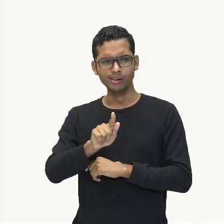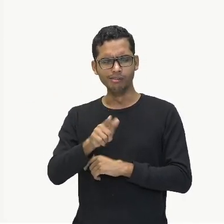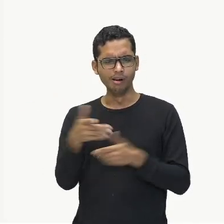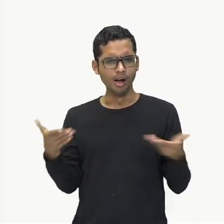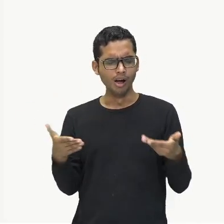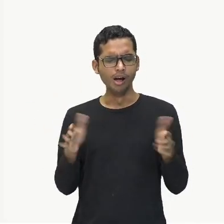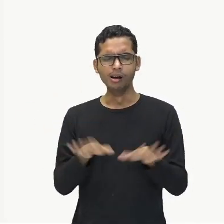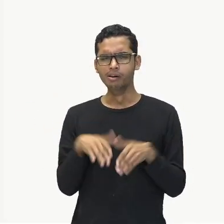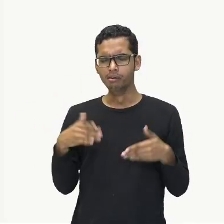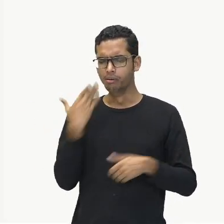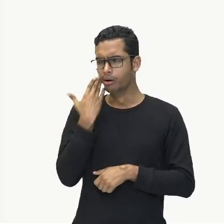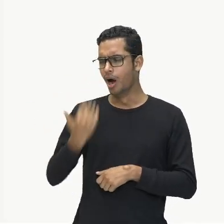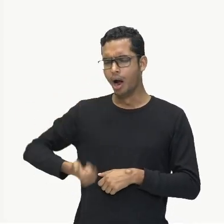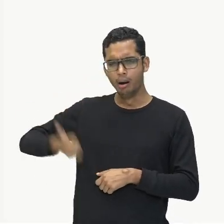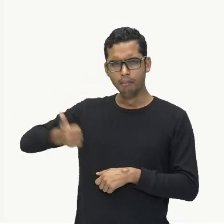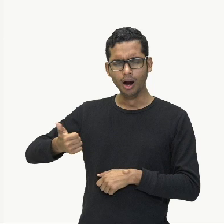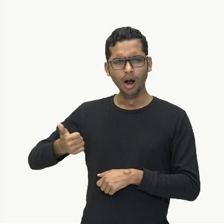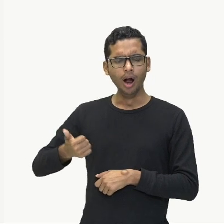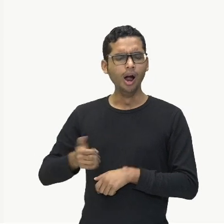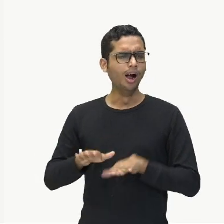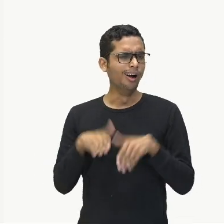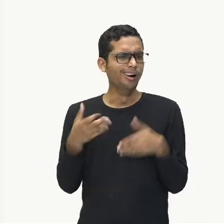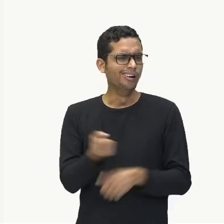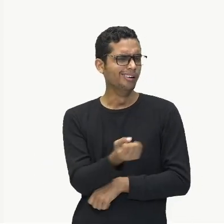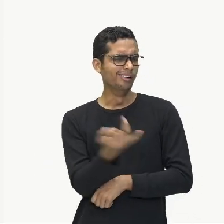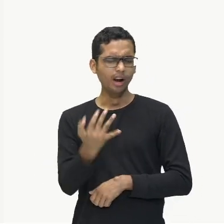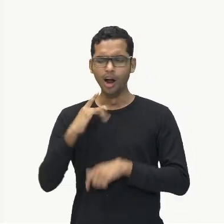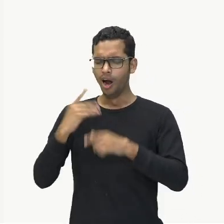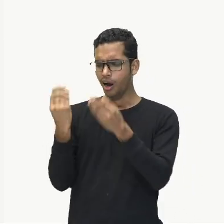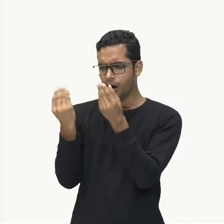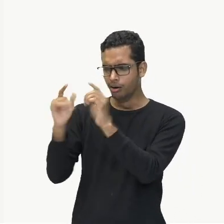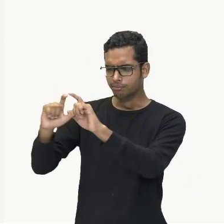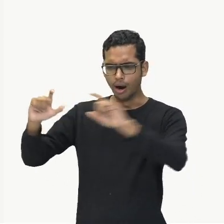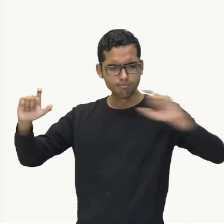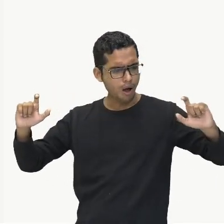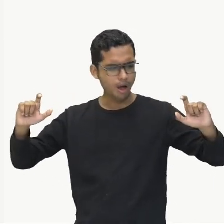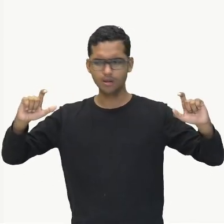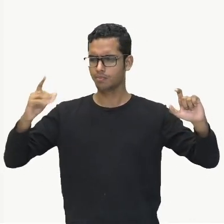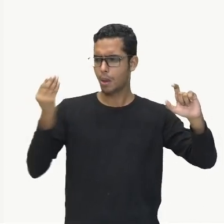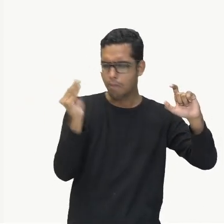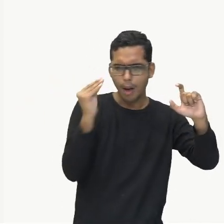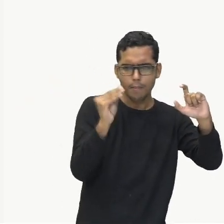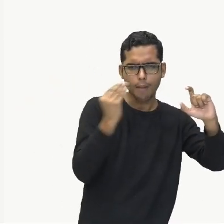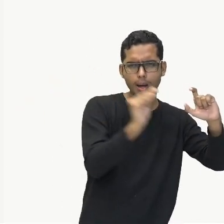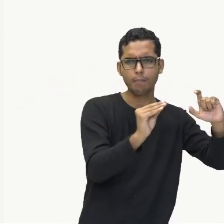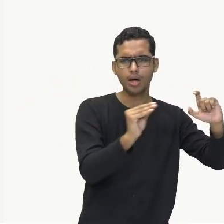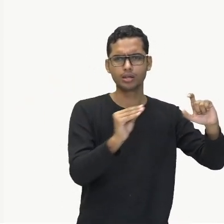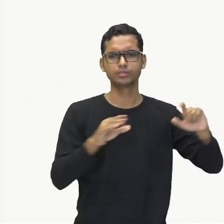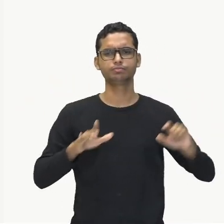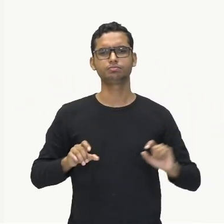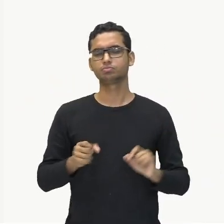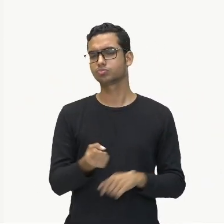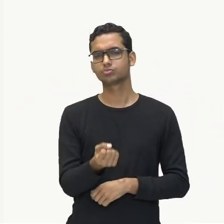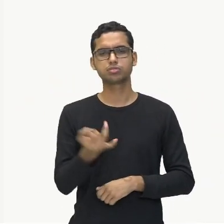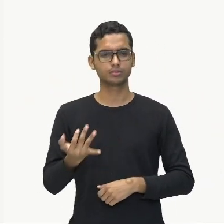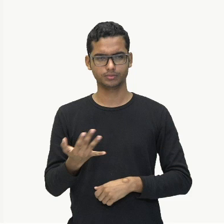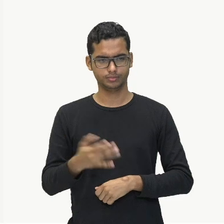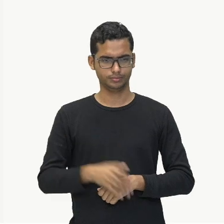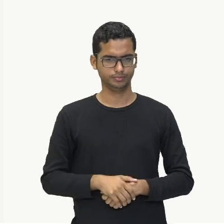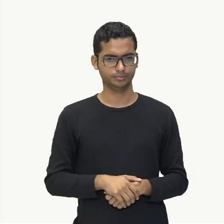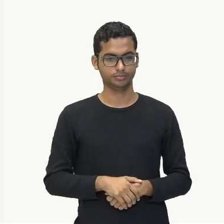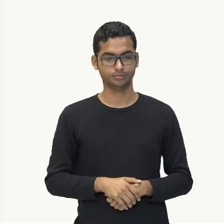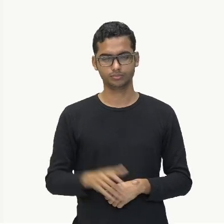meio? Em primeiro lugar, quantos termos nós temos aqui no meio? 1, 2, 3, 4, 5, 6,